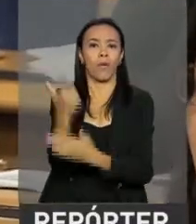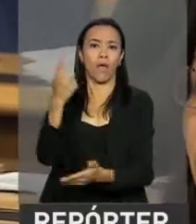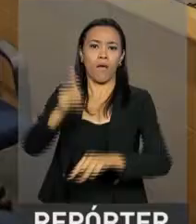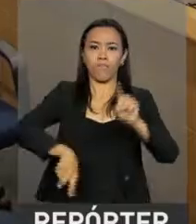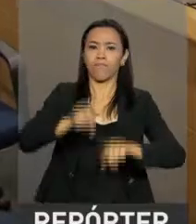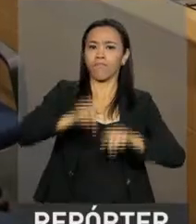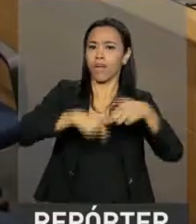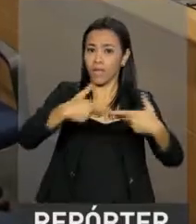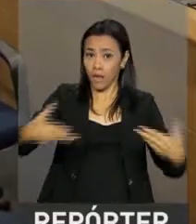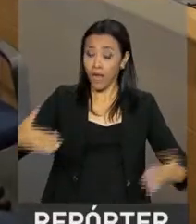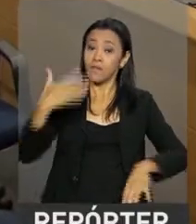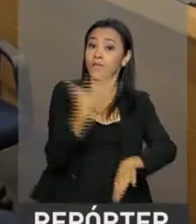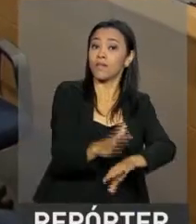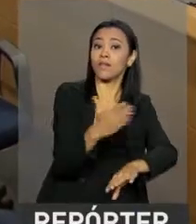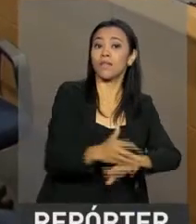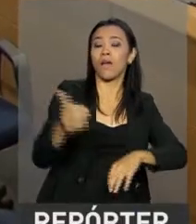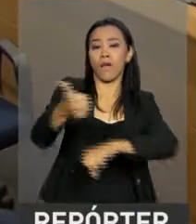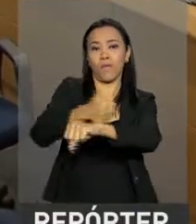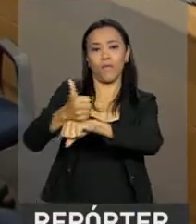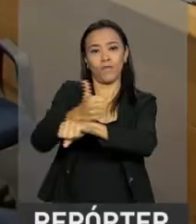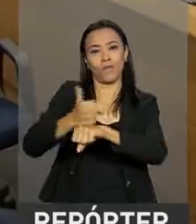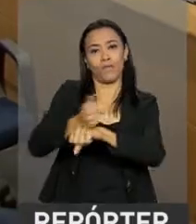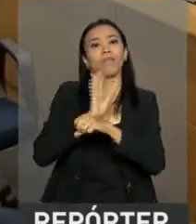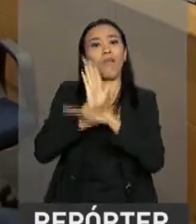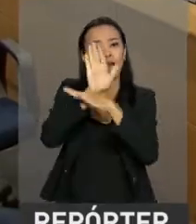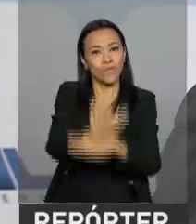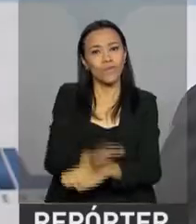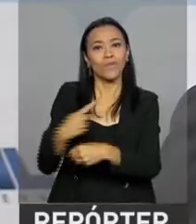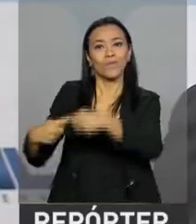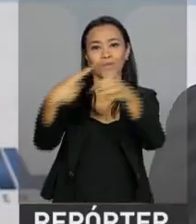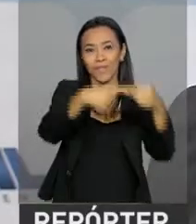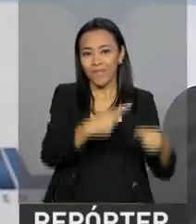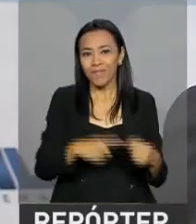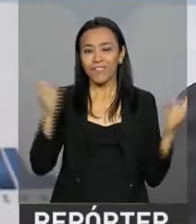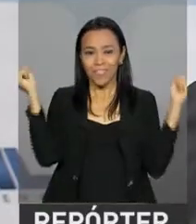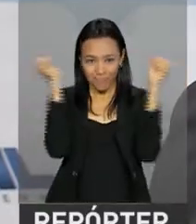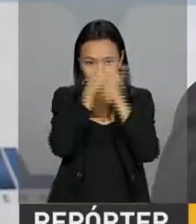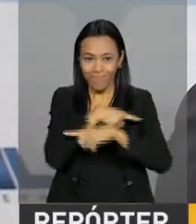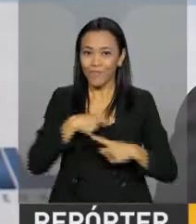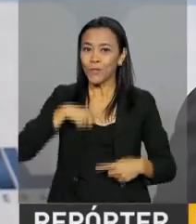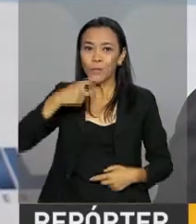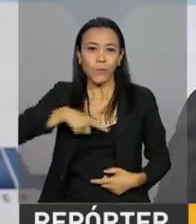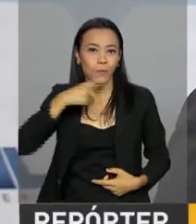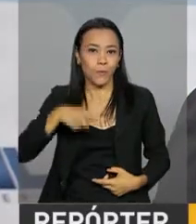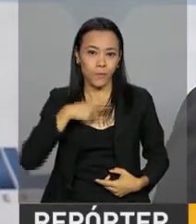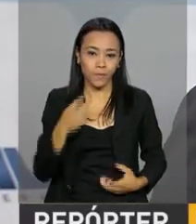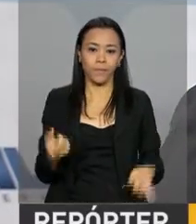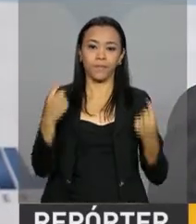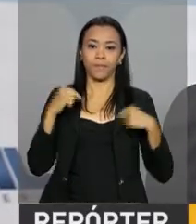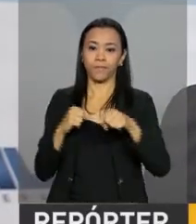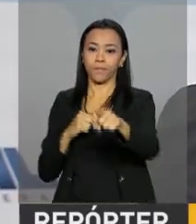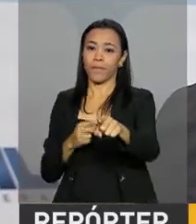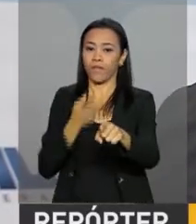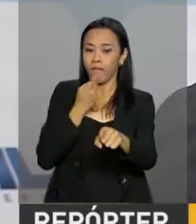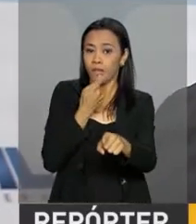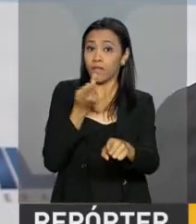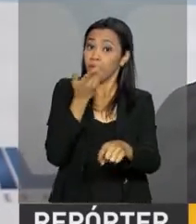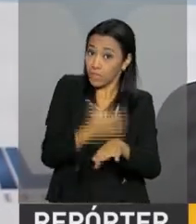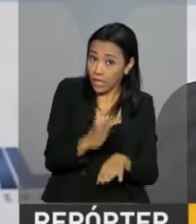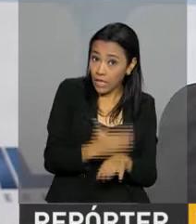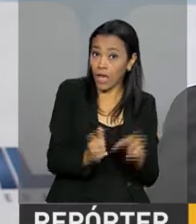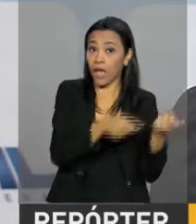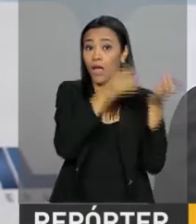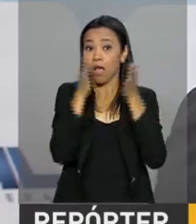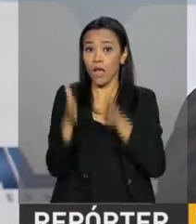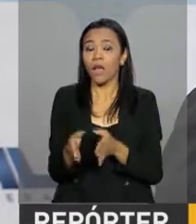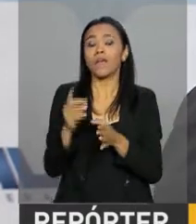profissionais para ajudar os municípios com o daad dar computadores conectividade e qualificação de pessoal